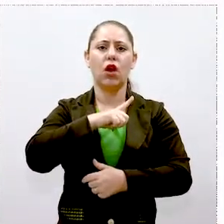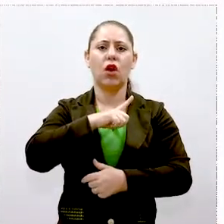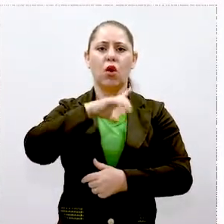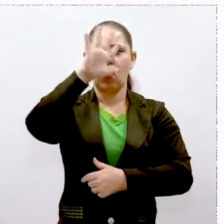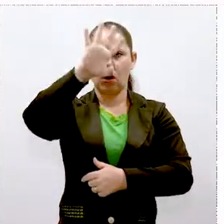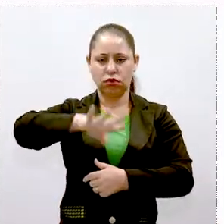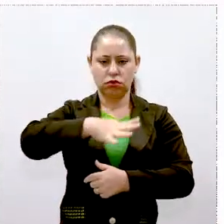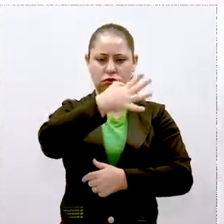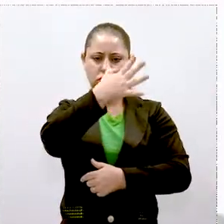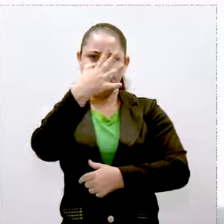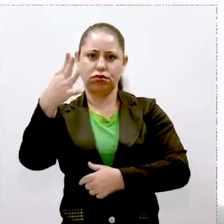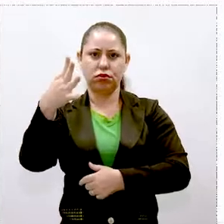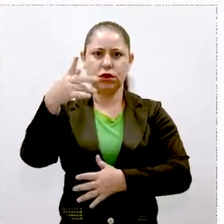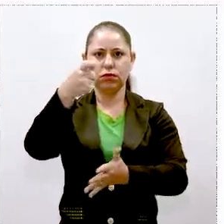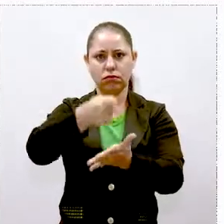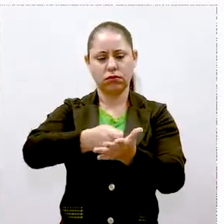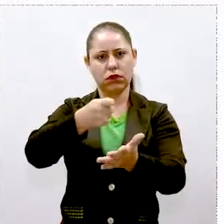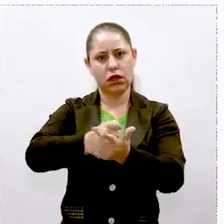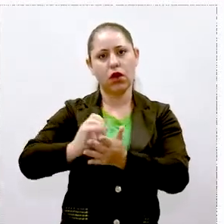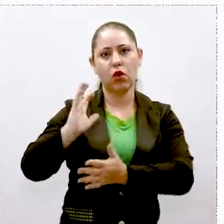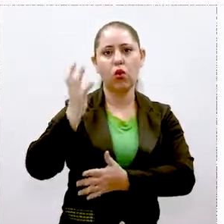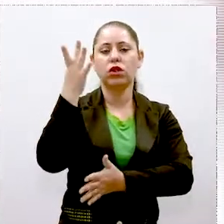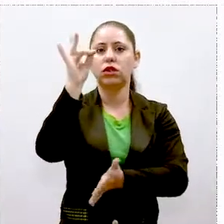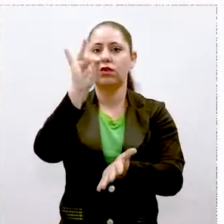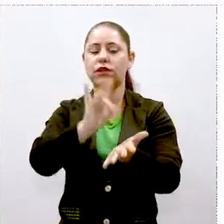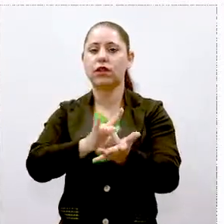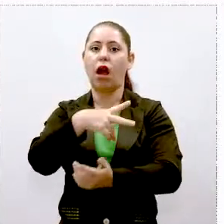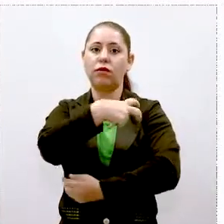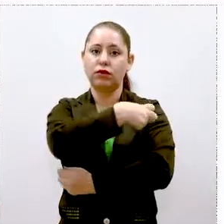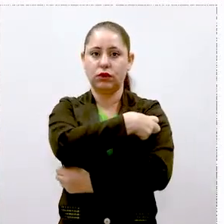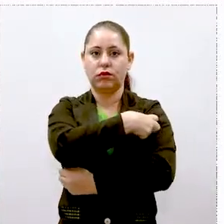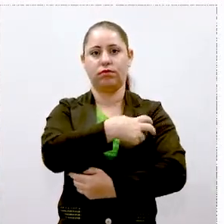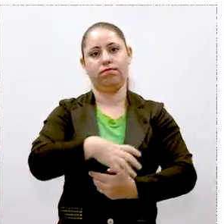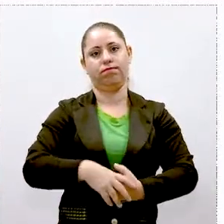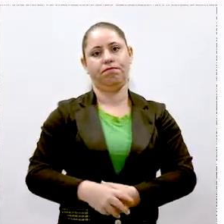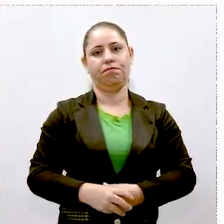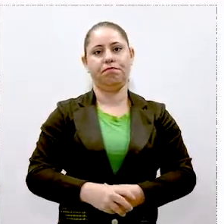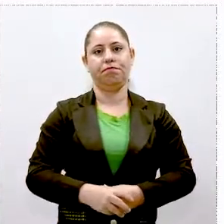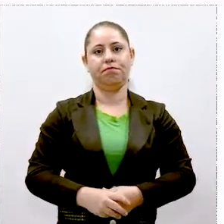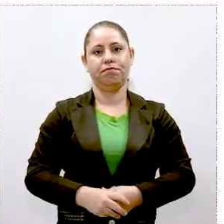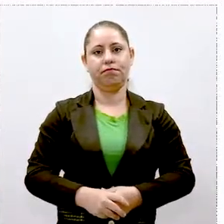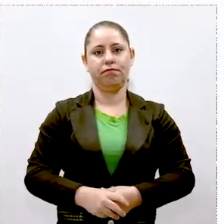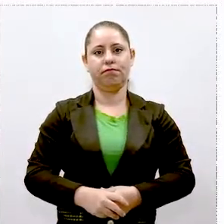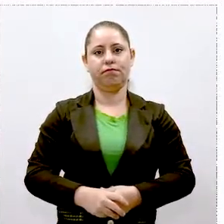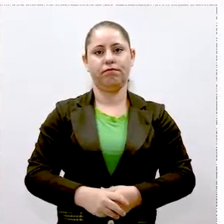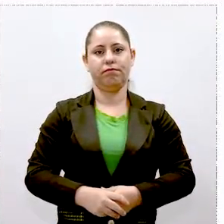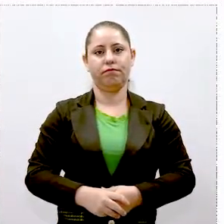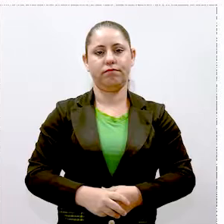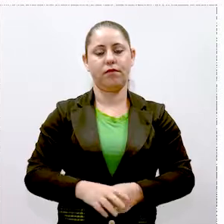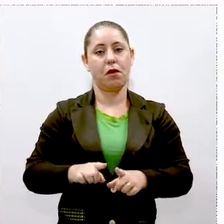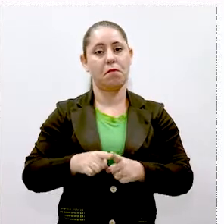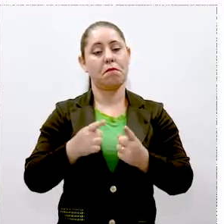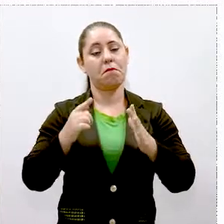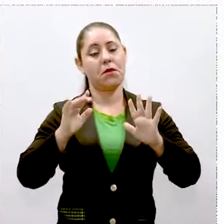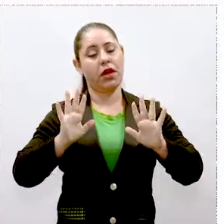sentido de garantir um cronograma que seja cumprido de vacinações.